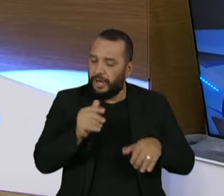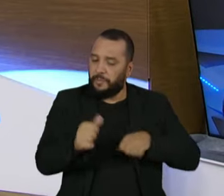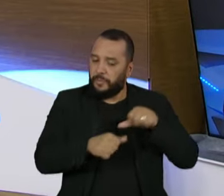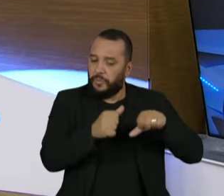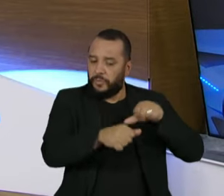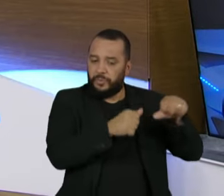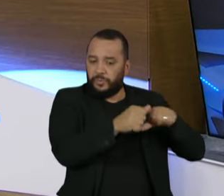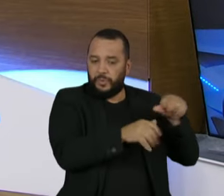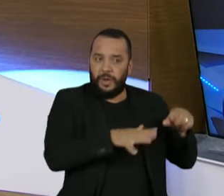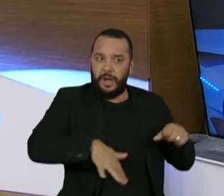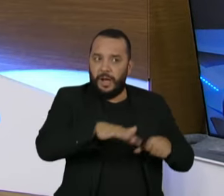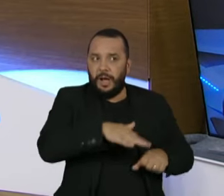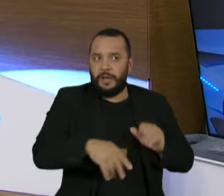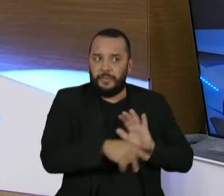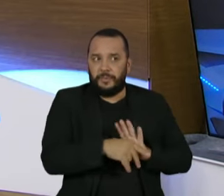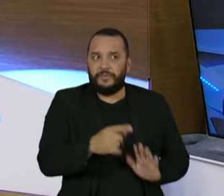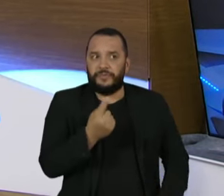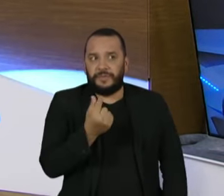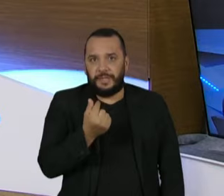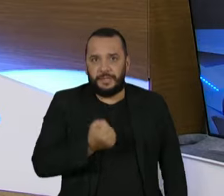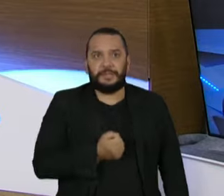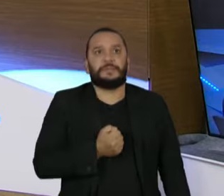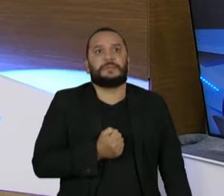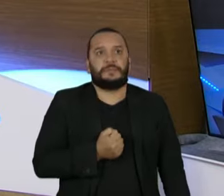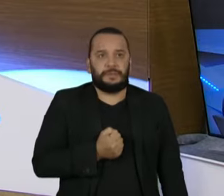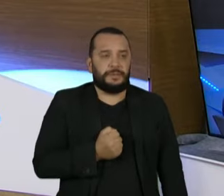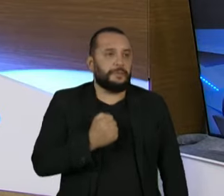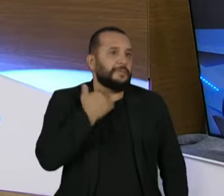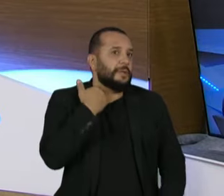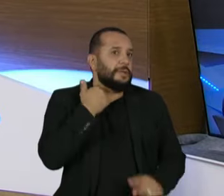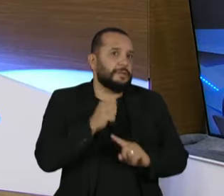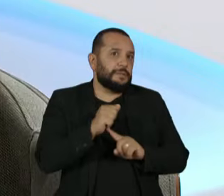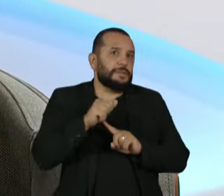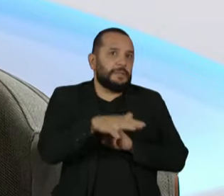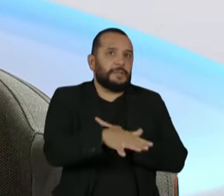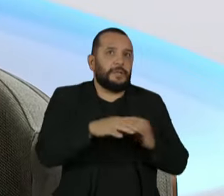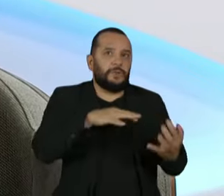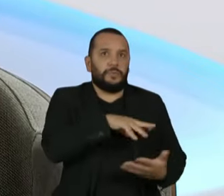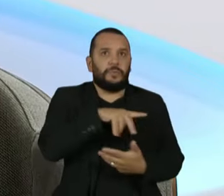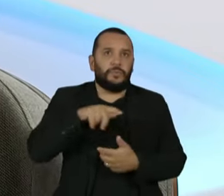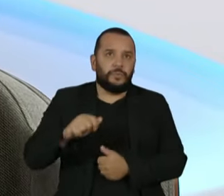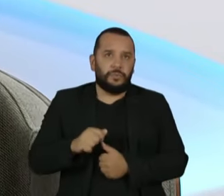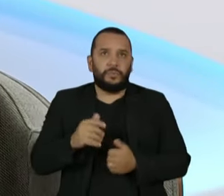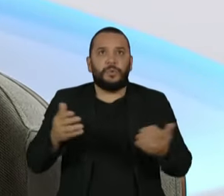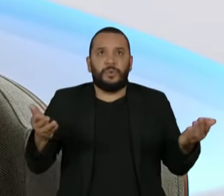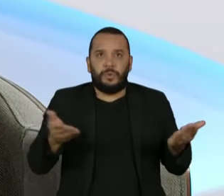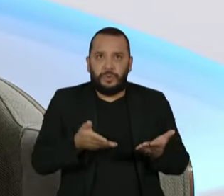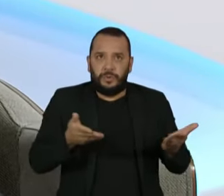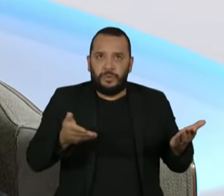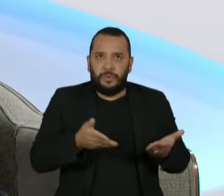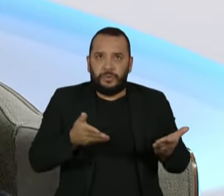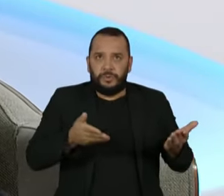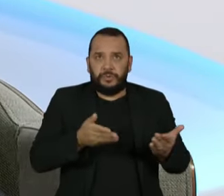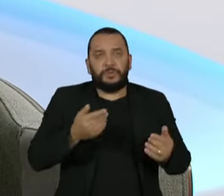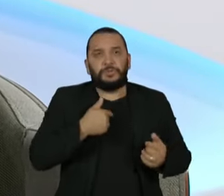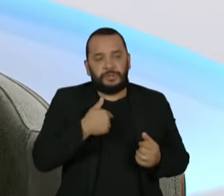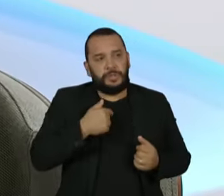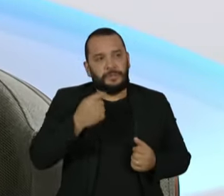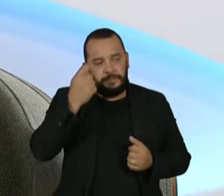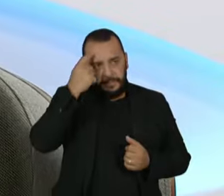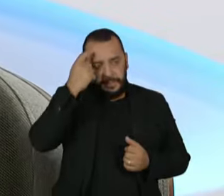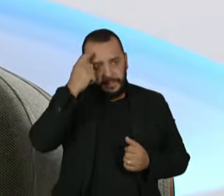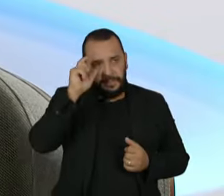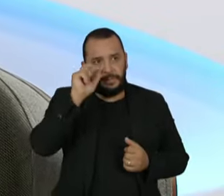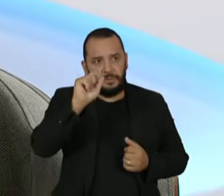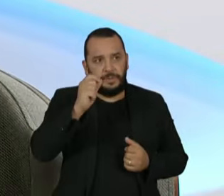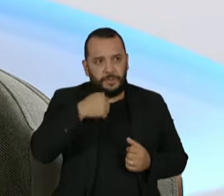o mundo das Finanças por exemplo não tem nenhum Banco Central no mundo hoje que não esteja considerando uma moeda digital de